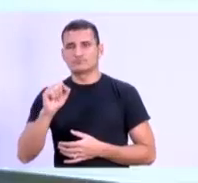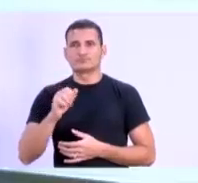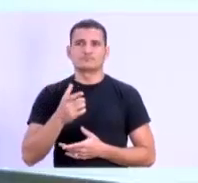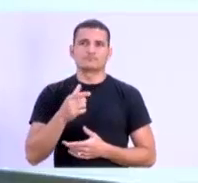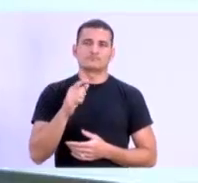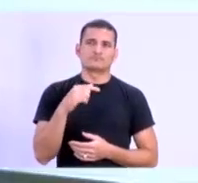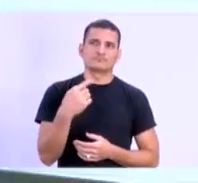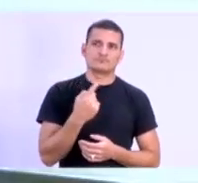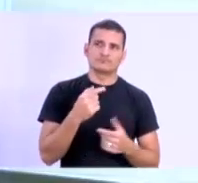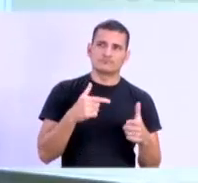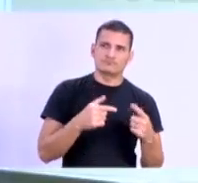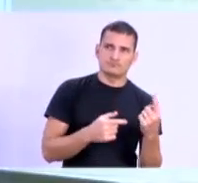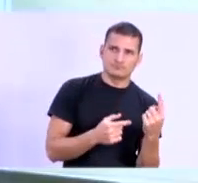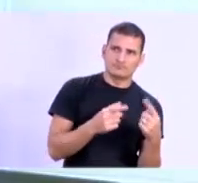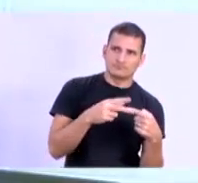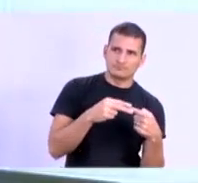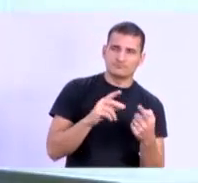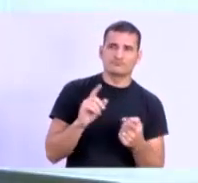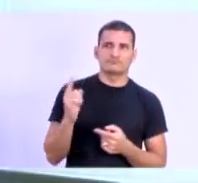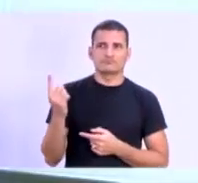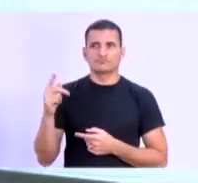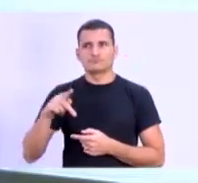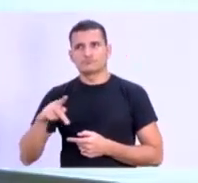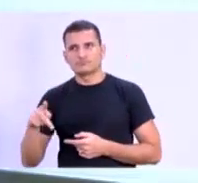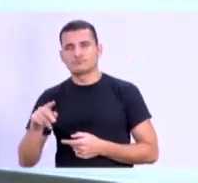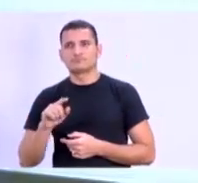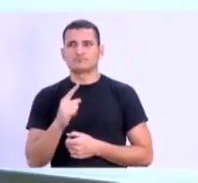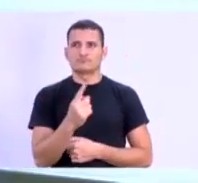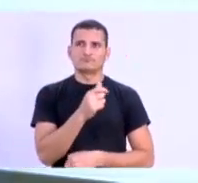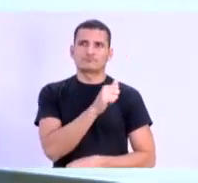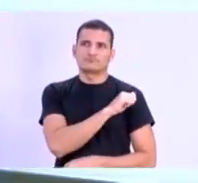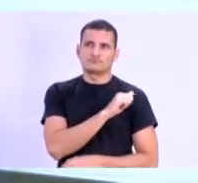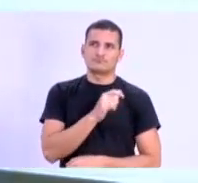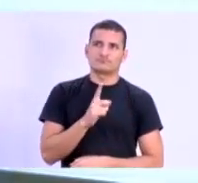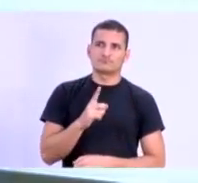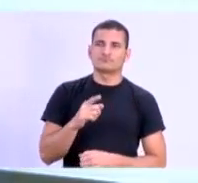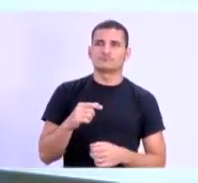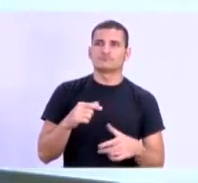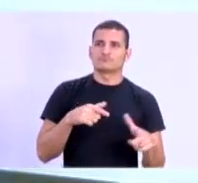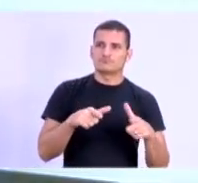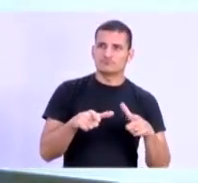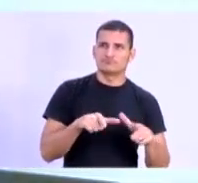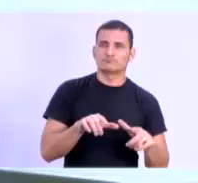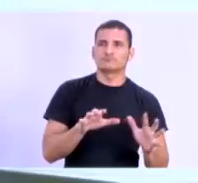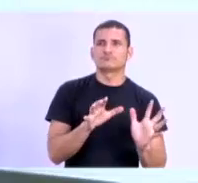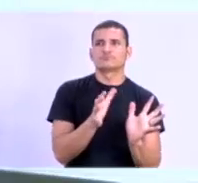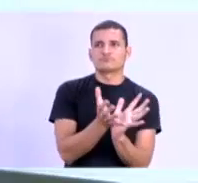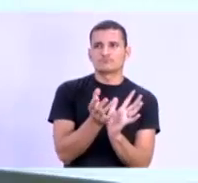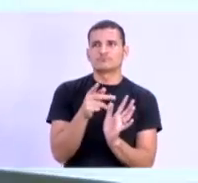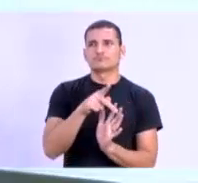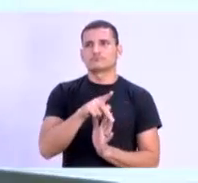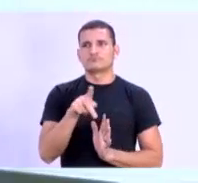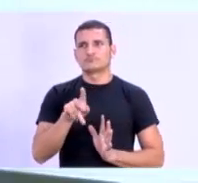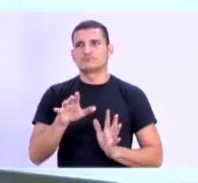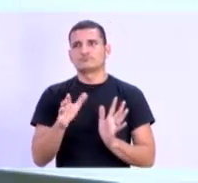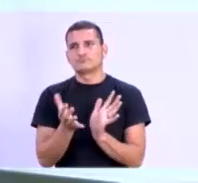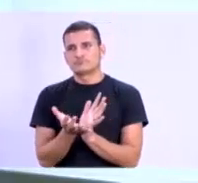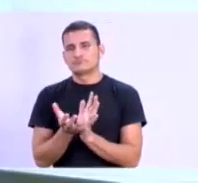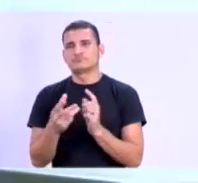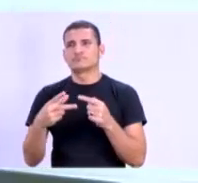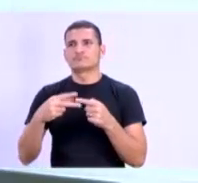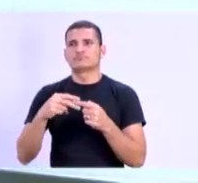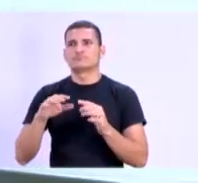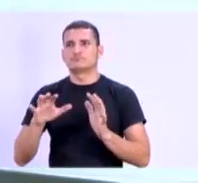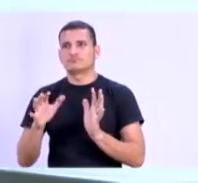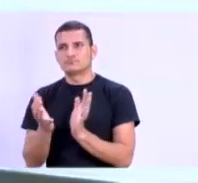caneta, com um único computador, com um único professor ou com um único aluno. A gente trabalha com um conjunto de professores, um conjunto de canetas, um